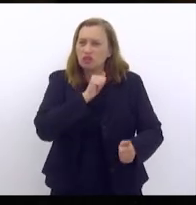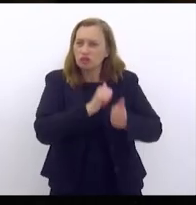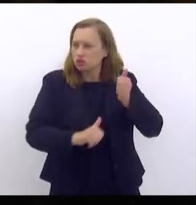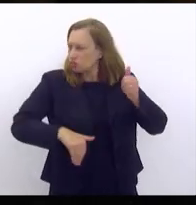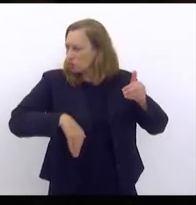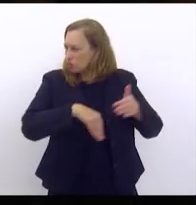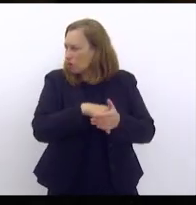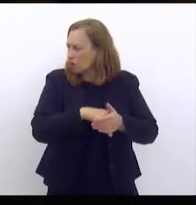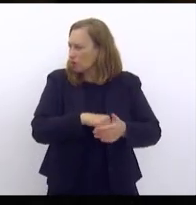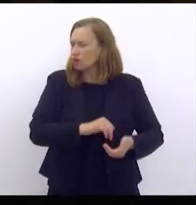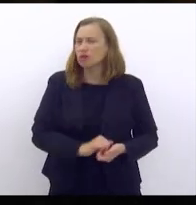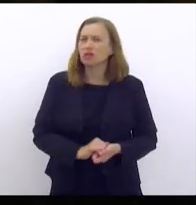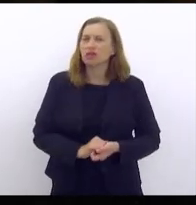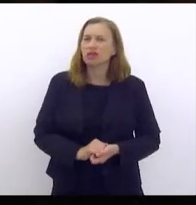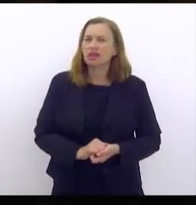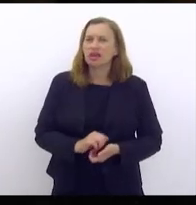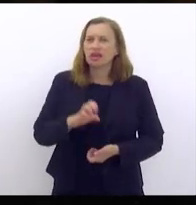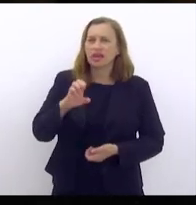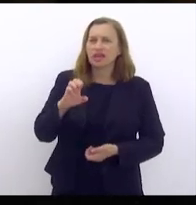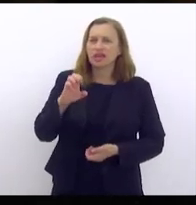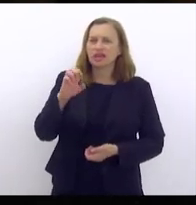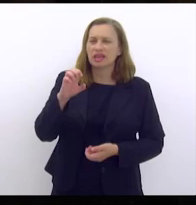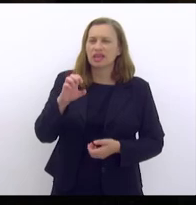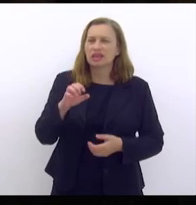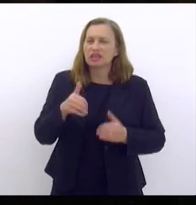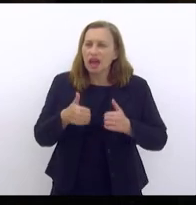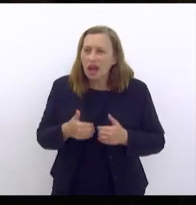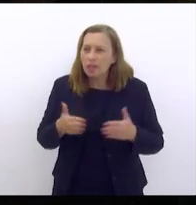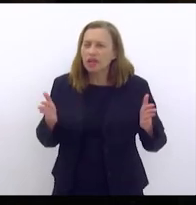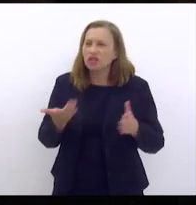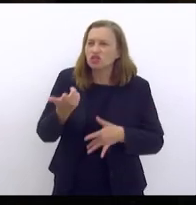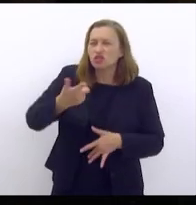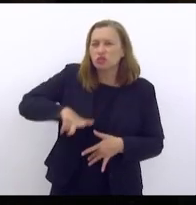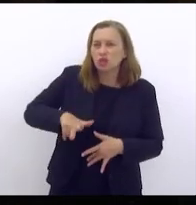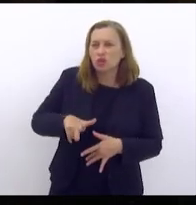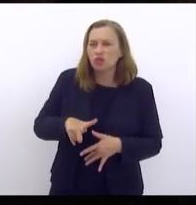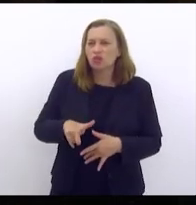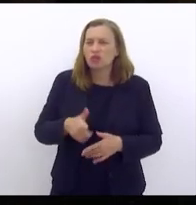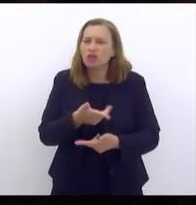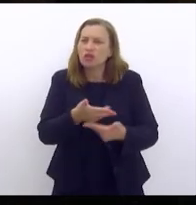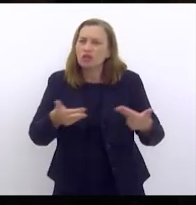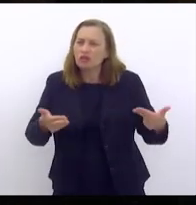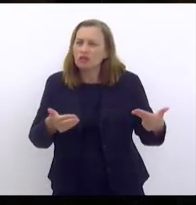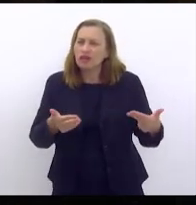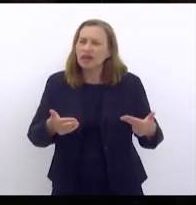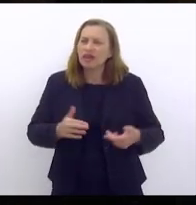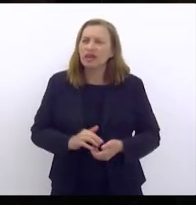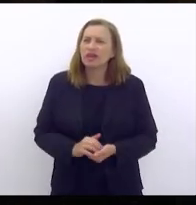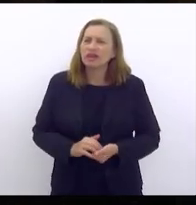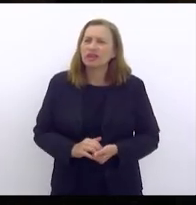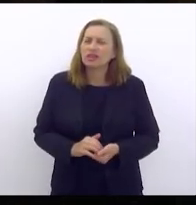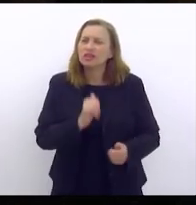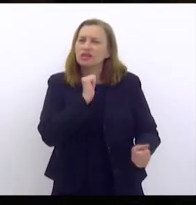estádio reaberto para abrigar as suas partidas de